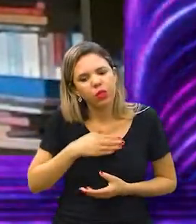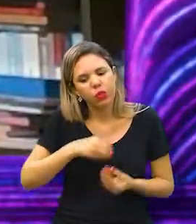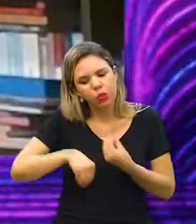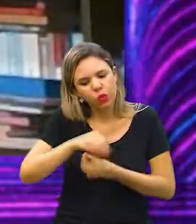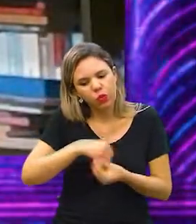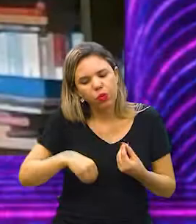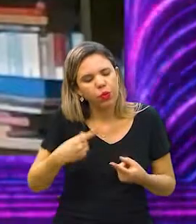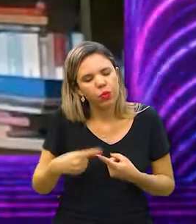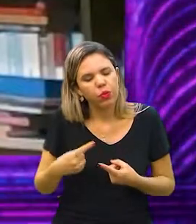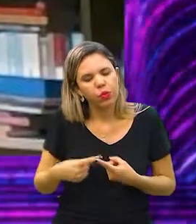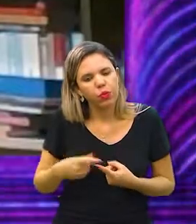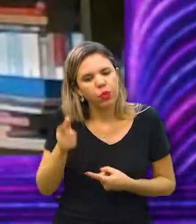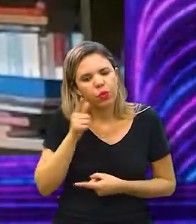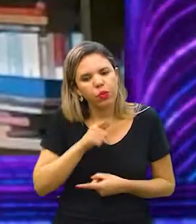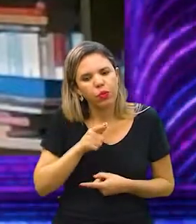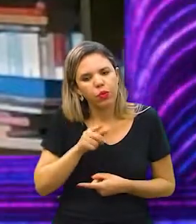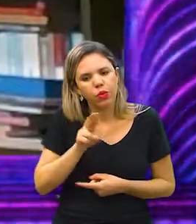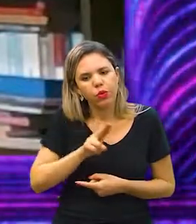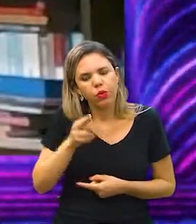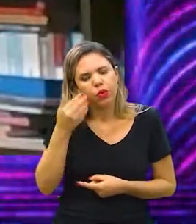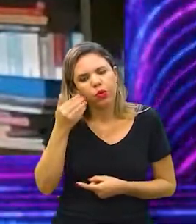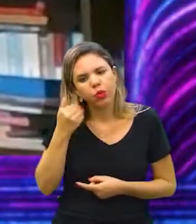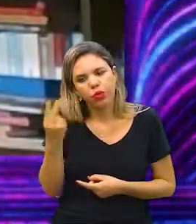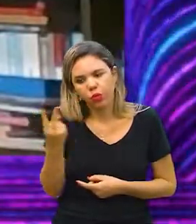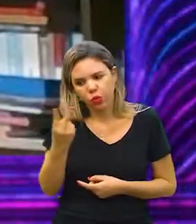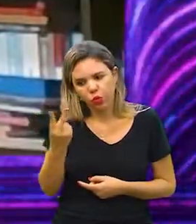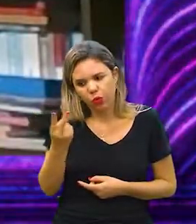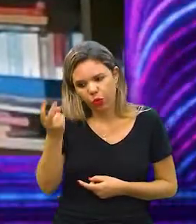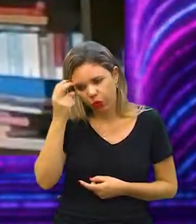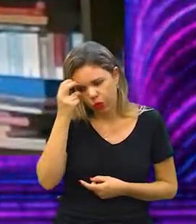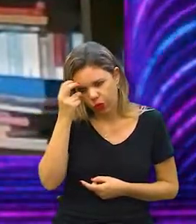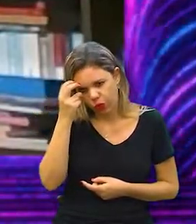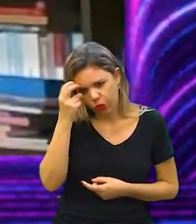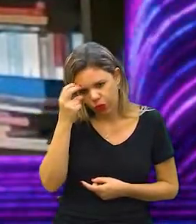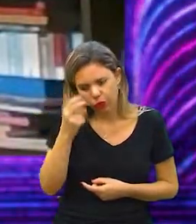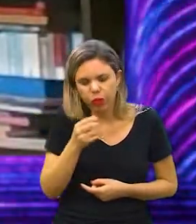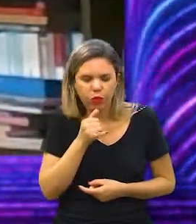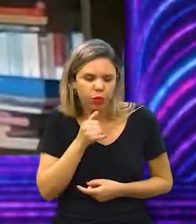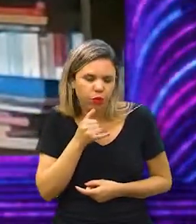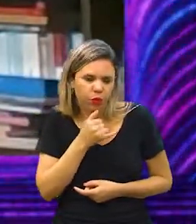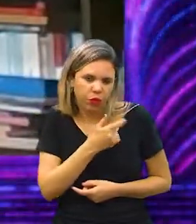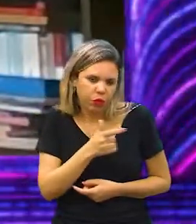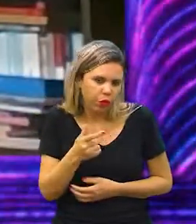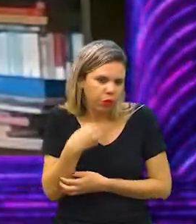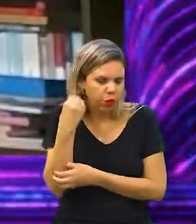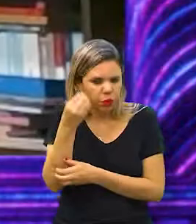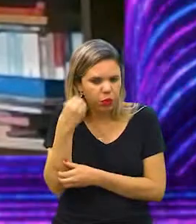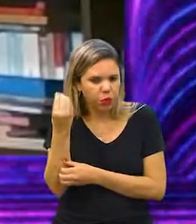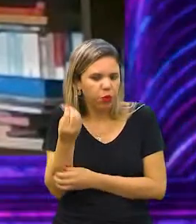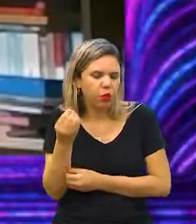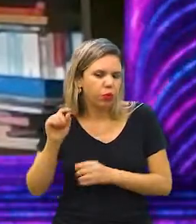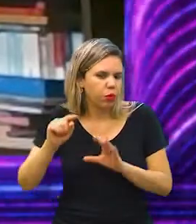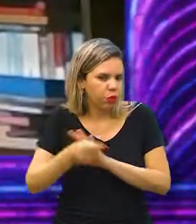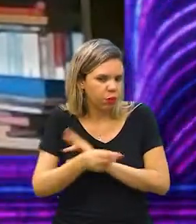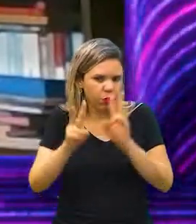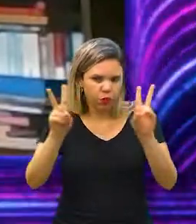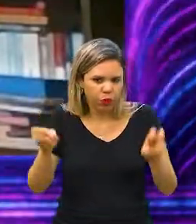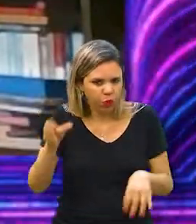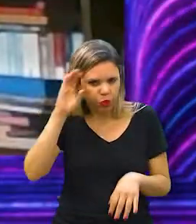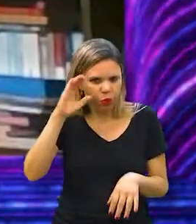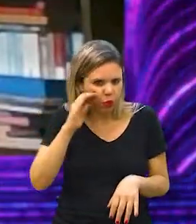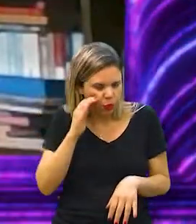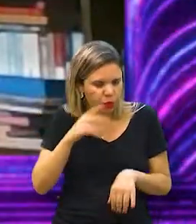fazer essa mistura porque eu consigo utilizar as duas culturas. Como eu não tenho um conhecimento muito aprofundado